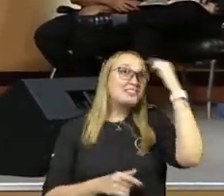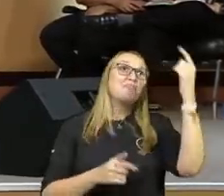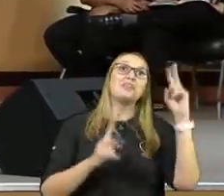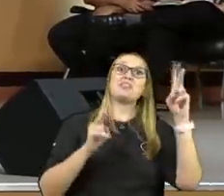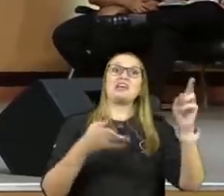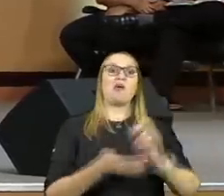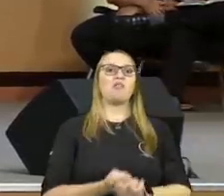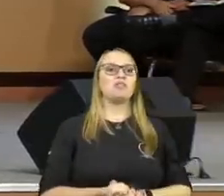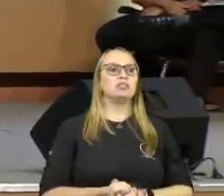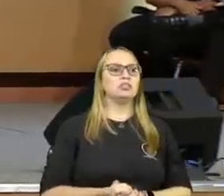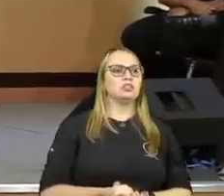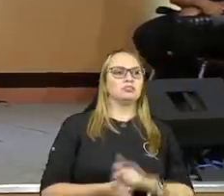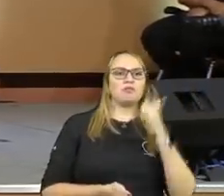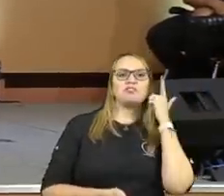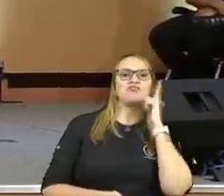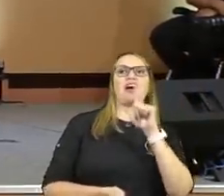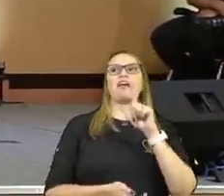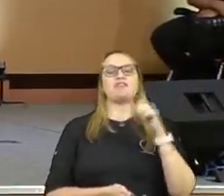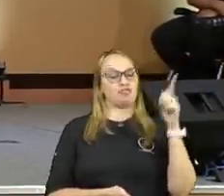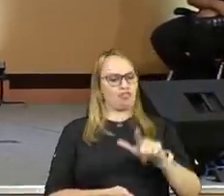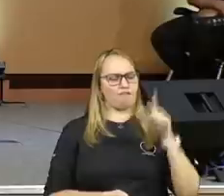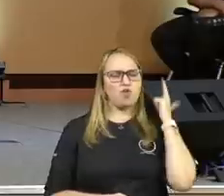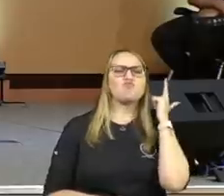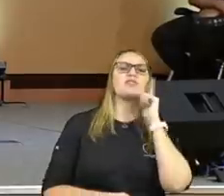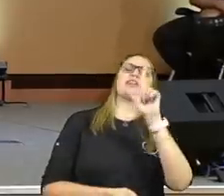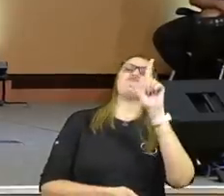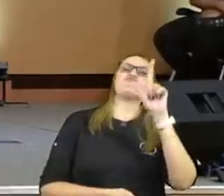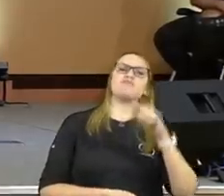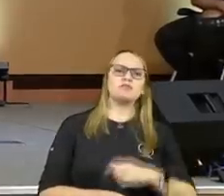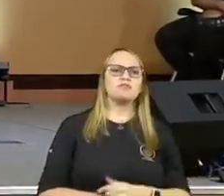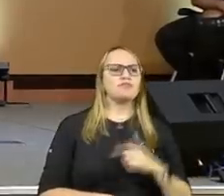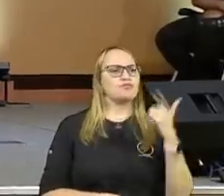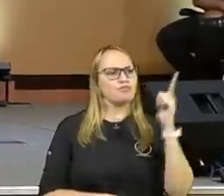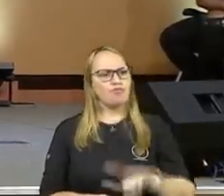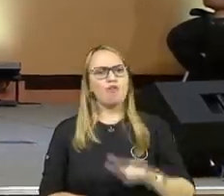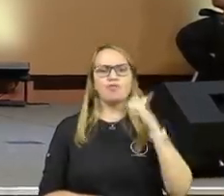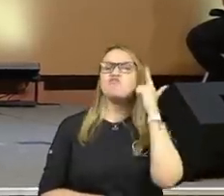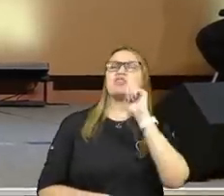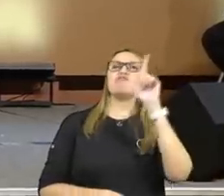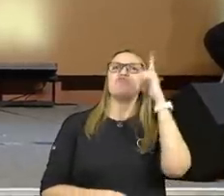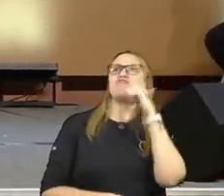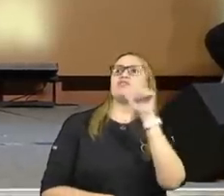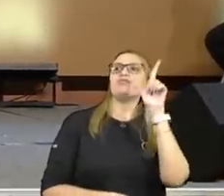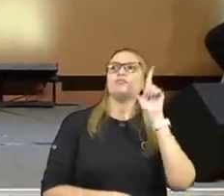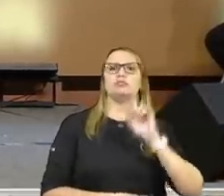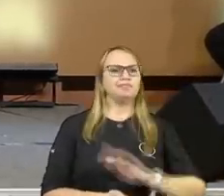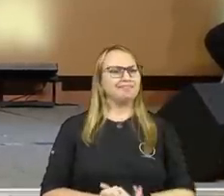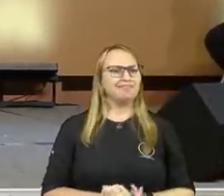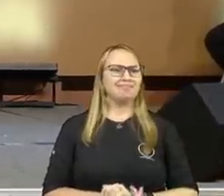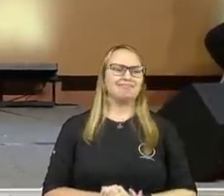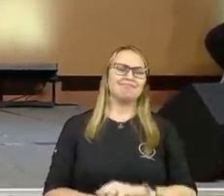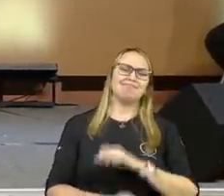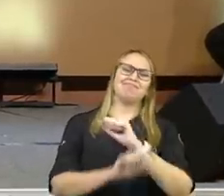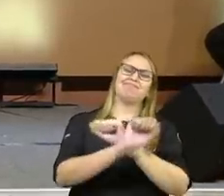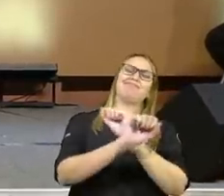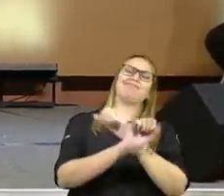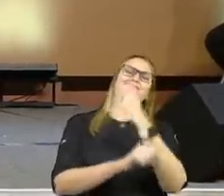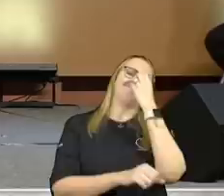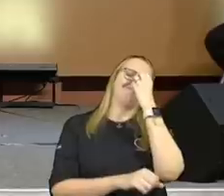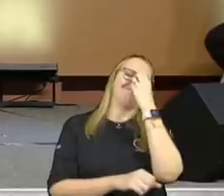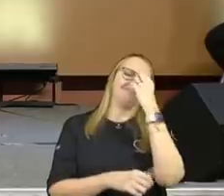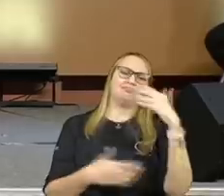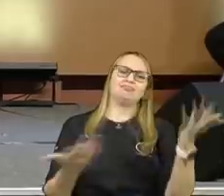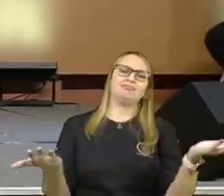conquistar. Repita mais uma vez, eu conquisto. E repita outra, eu conquisto. E repita, eu conquisto. Para de palhaçada, minha